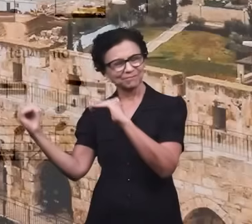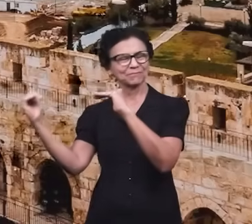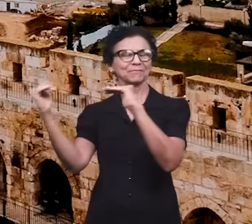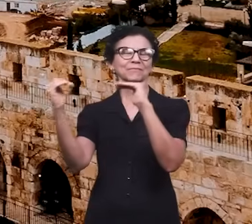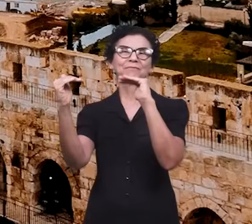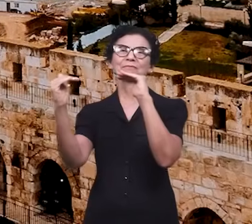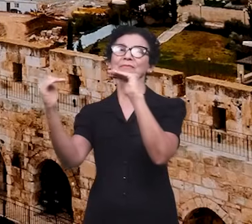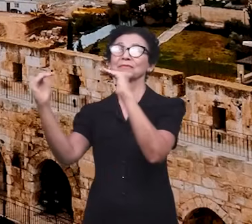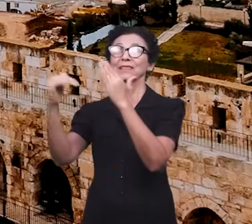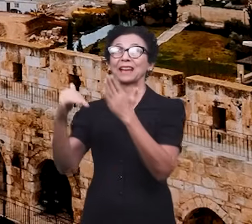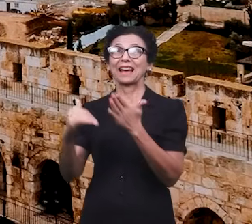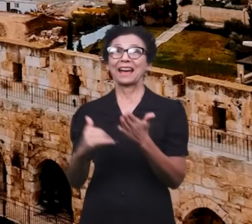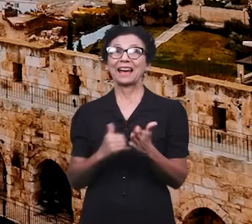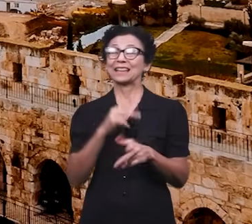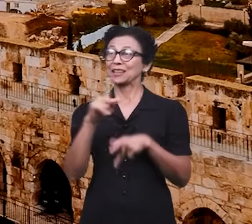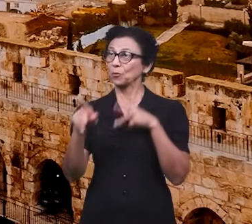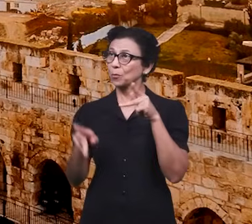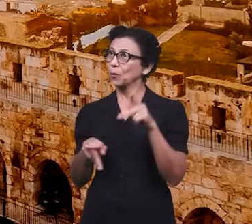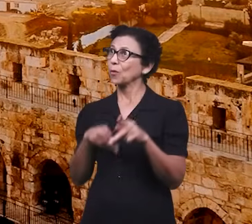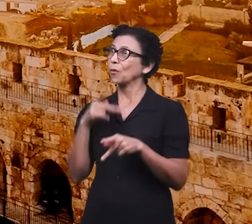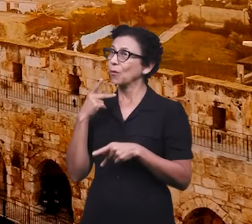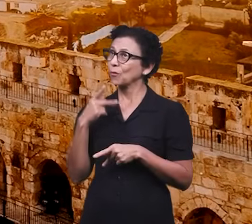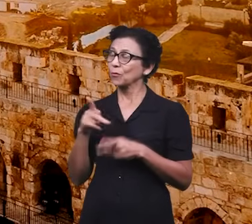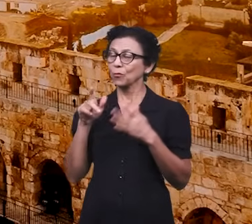Deus. No caminho